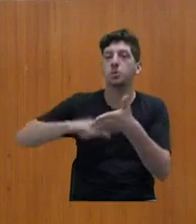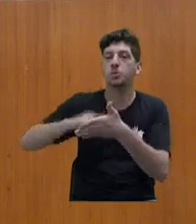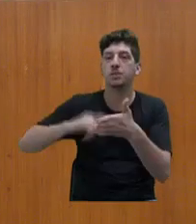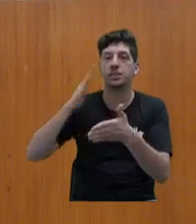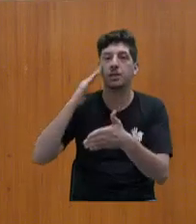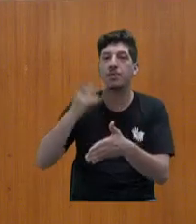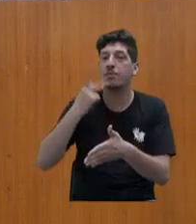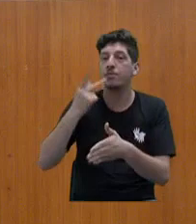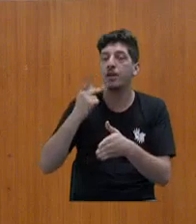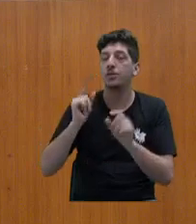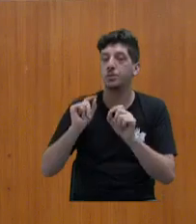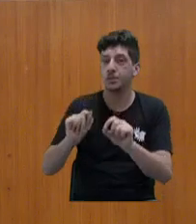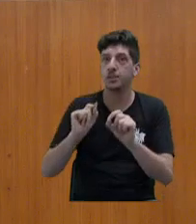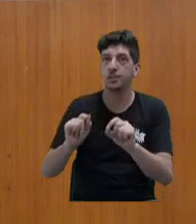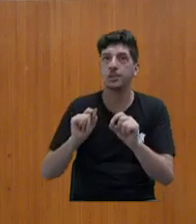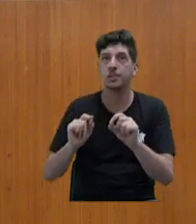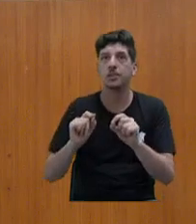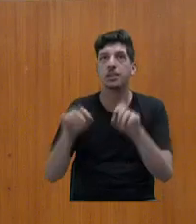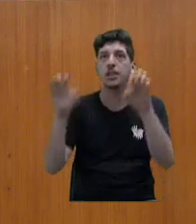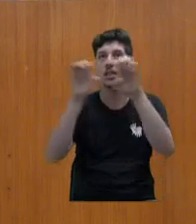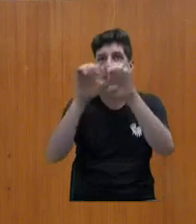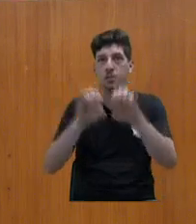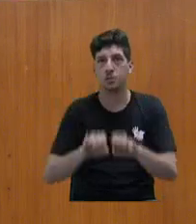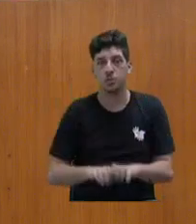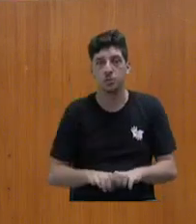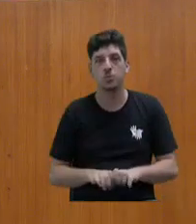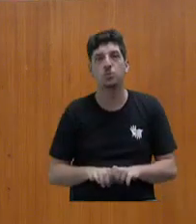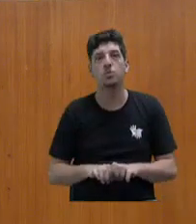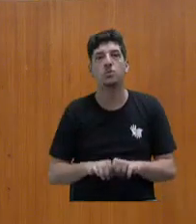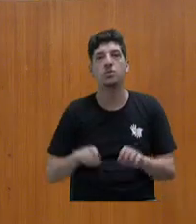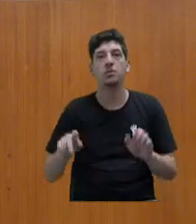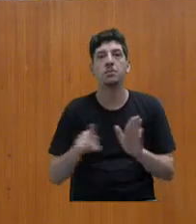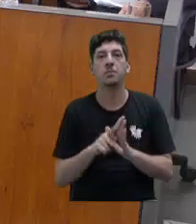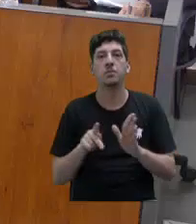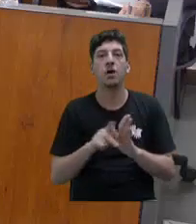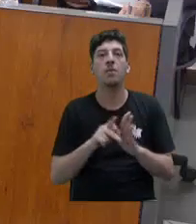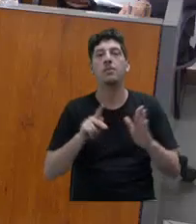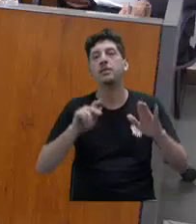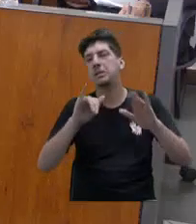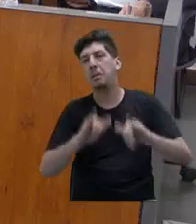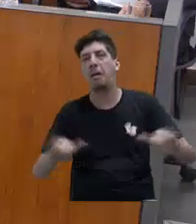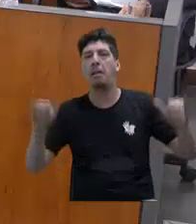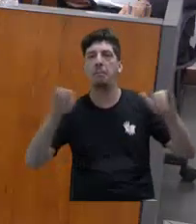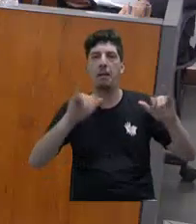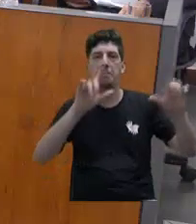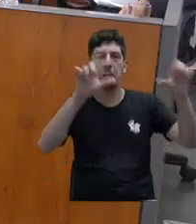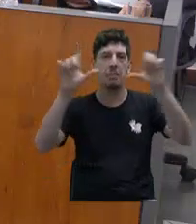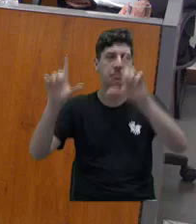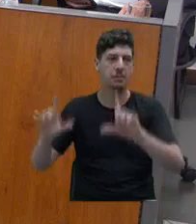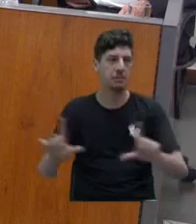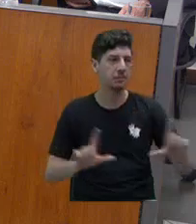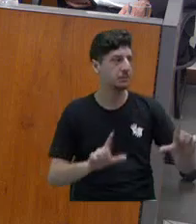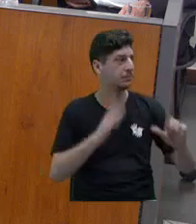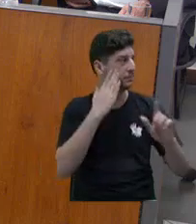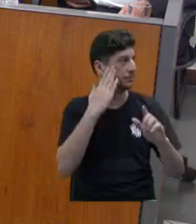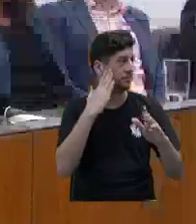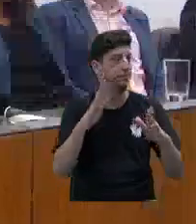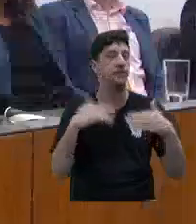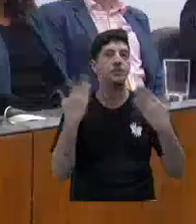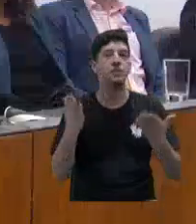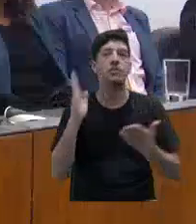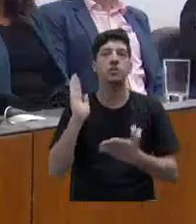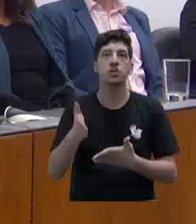determinando justamente a infraestrutura que engloba a sinalização. Tá? Então já está